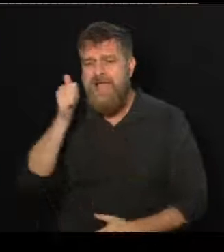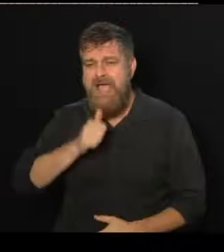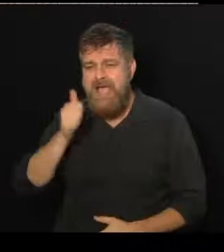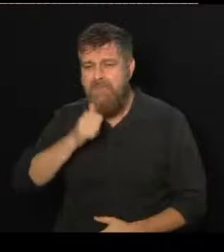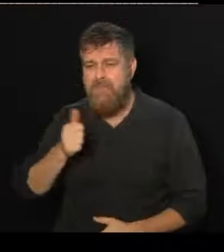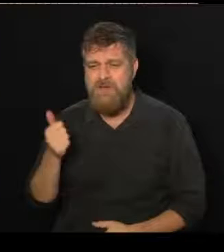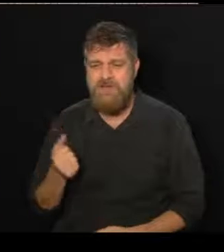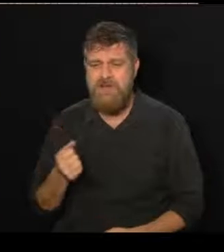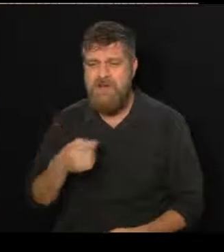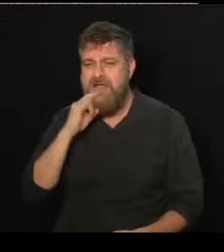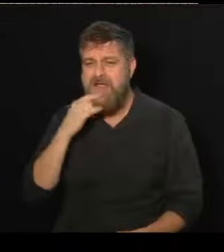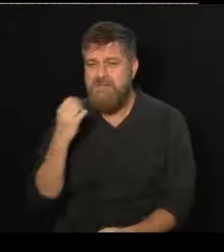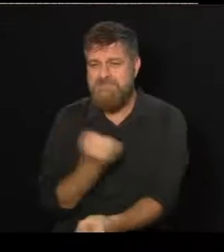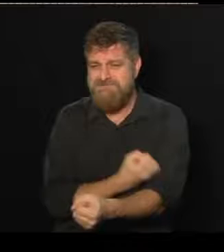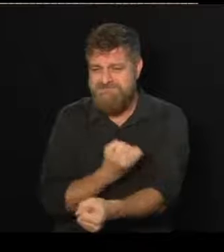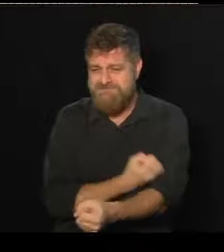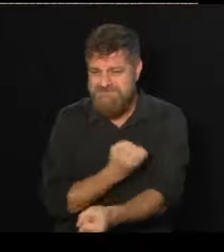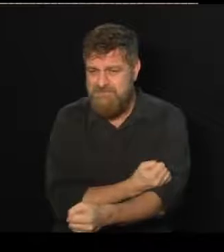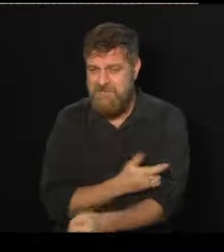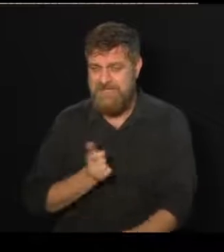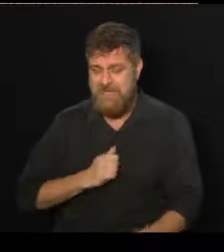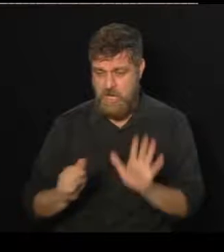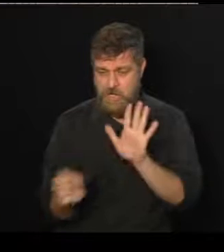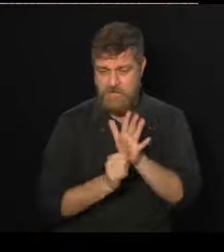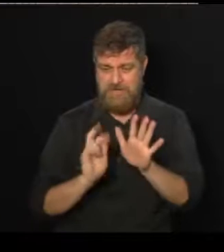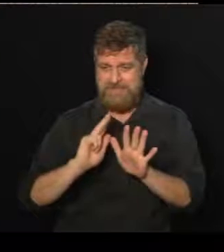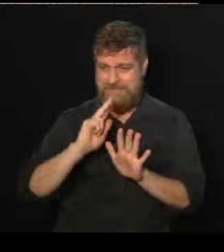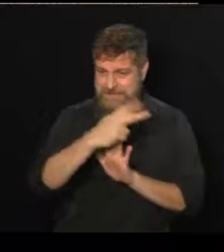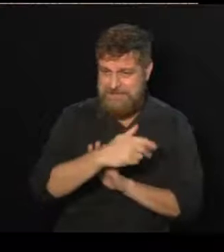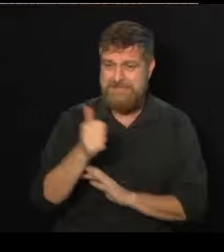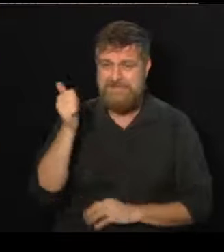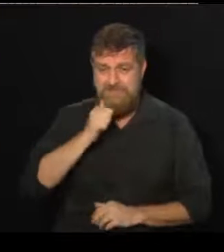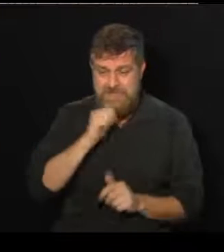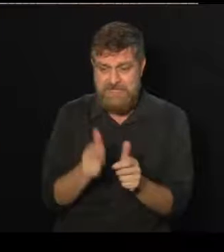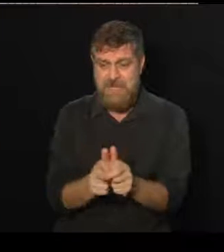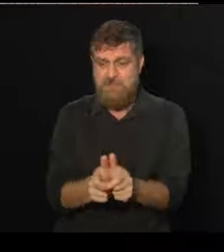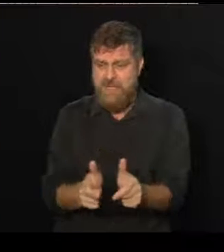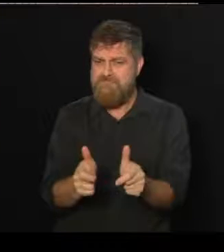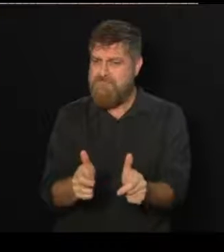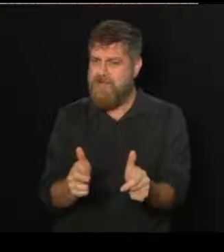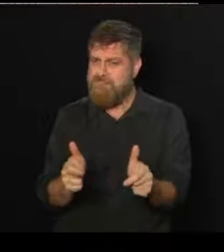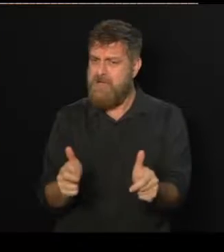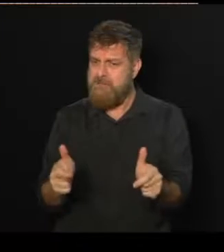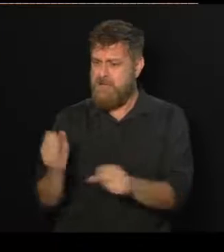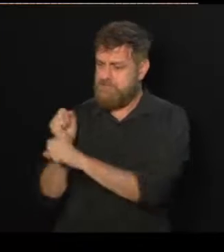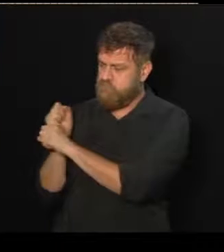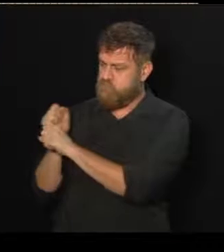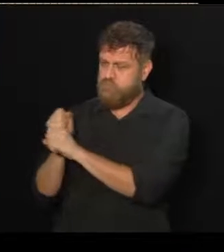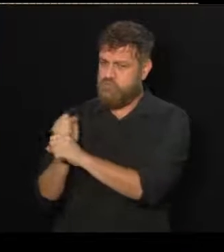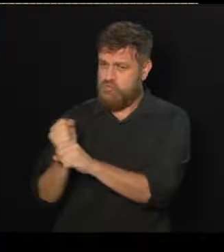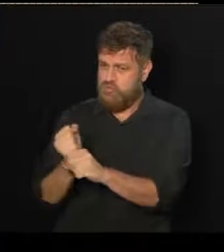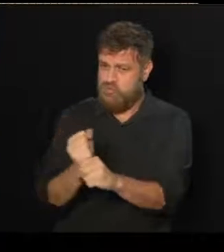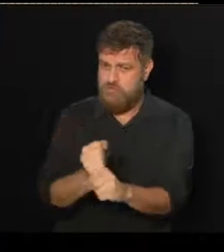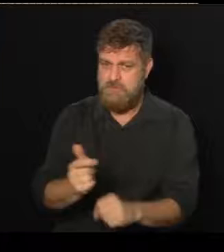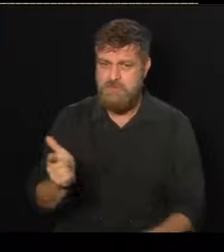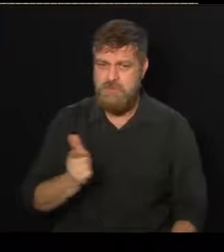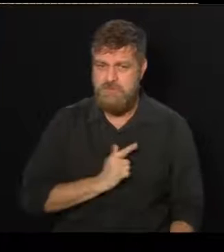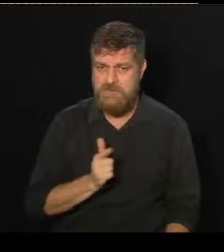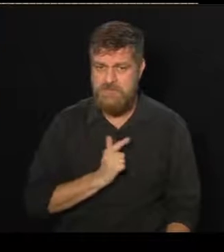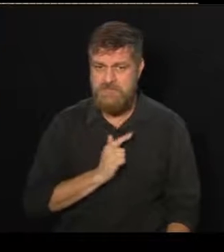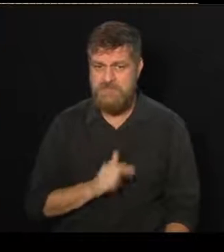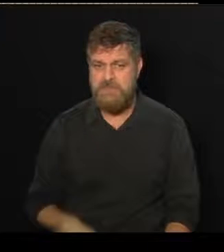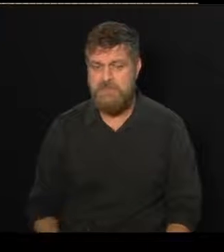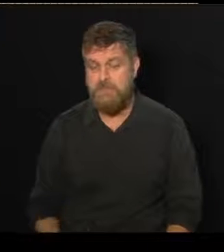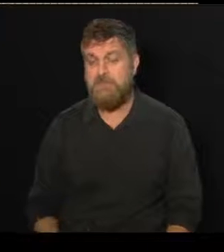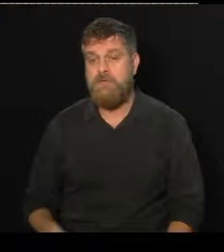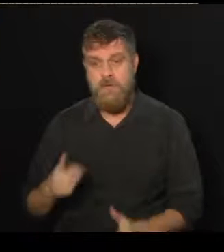no Brasil. O consumo de álcool ou de outras drogas em mulheres tem sido crescente nas últimas décadas, constituindo, com